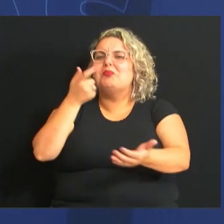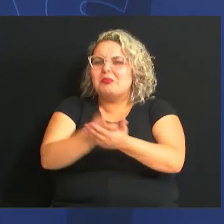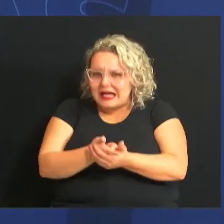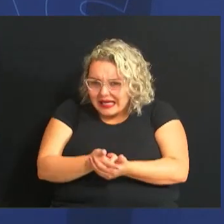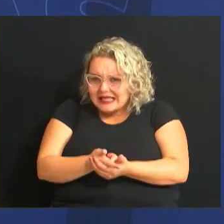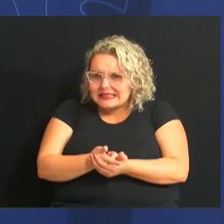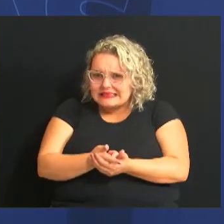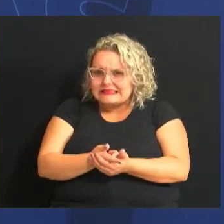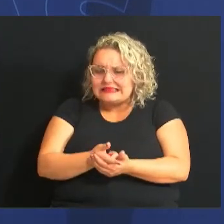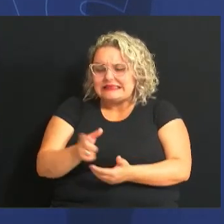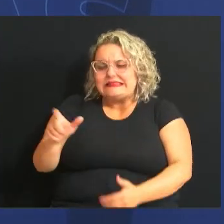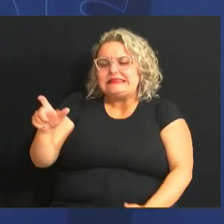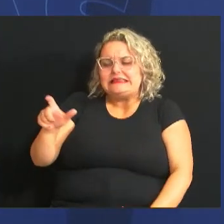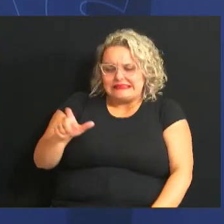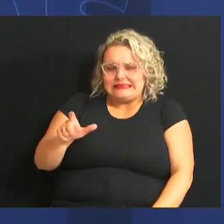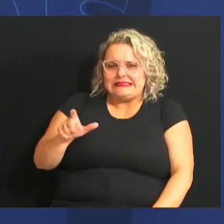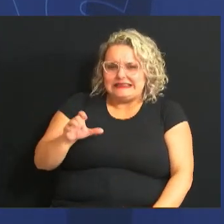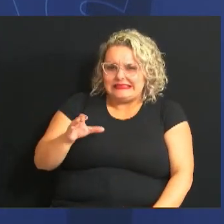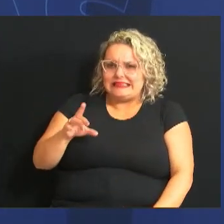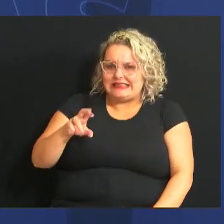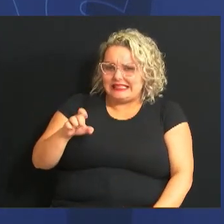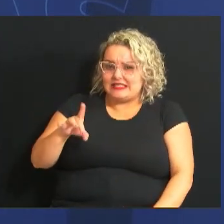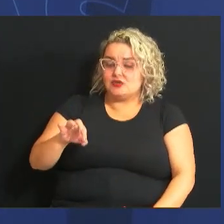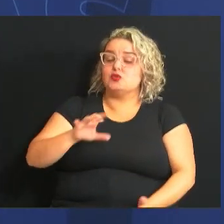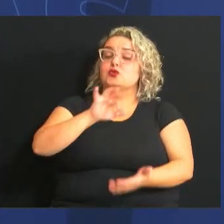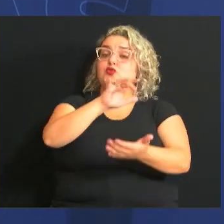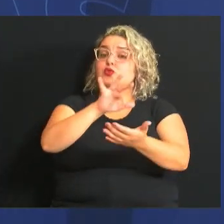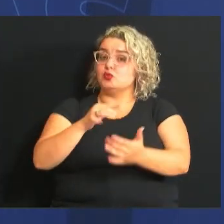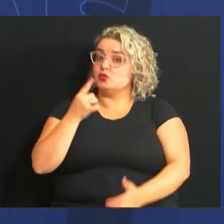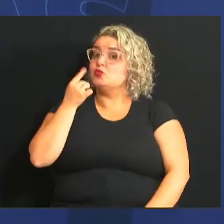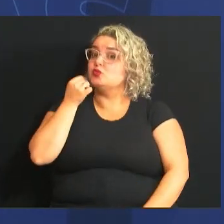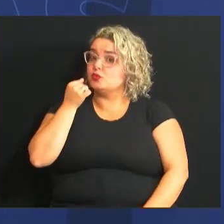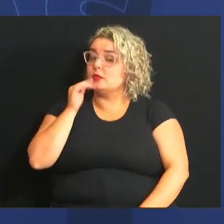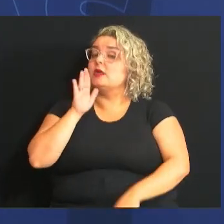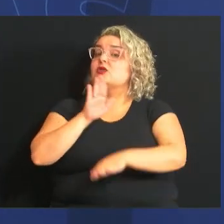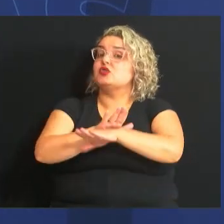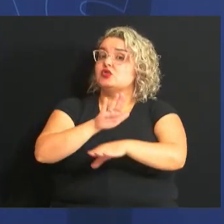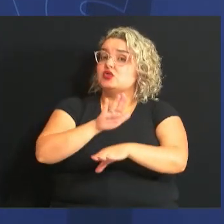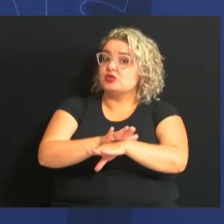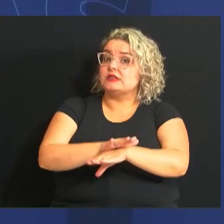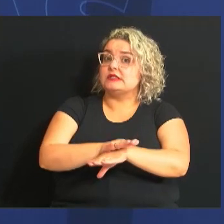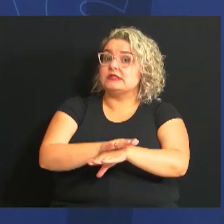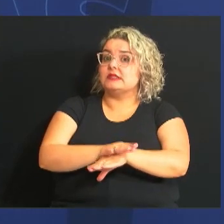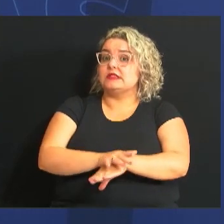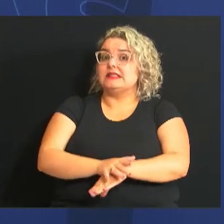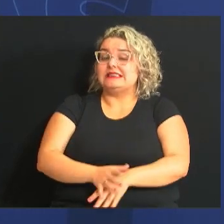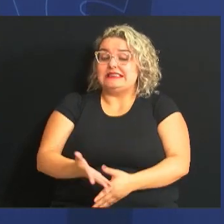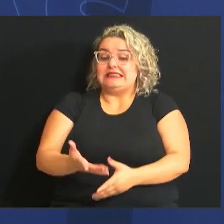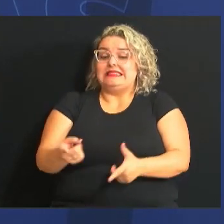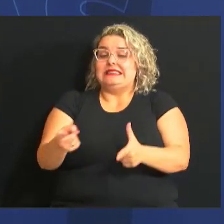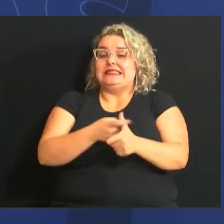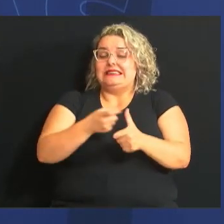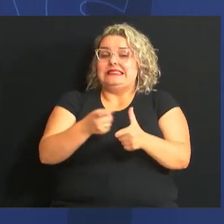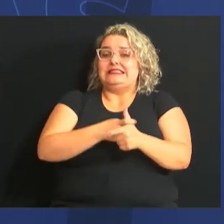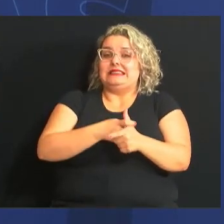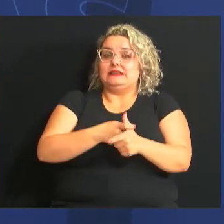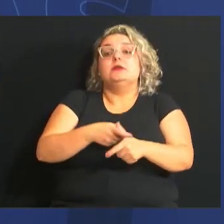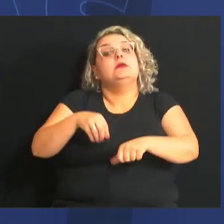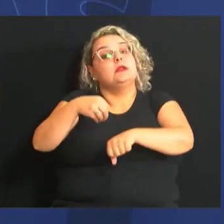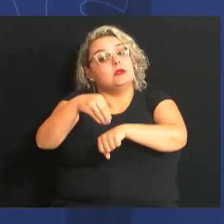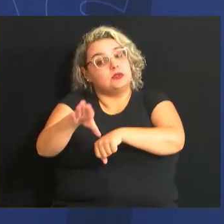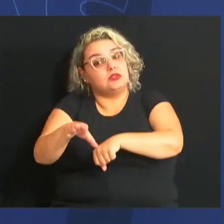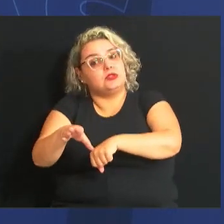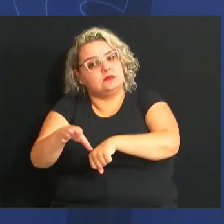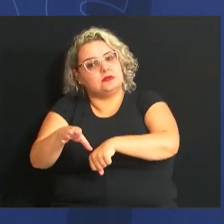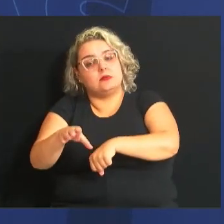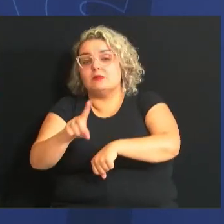de crédito? O quadro Na Ponta do Lápis vai te ajudar a sair da dívida e dar dicas para não cair